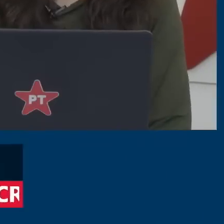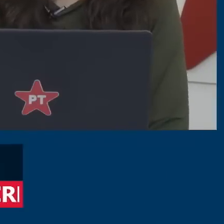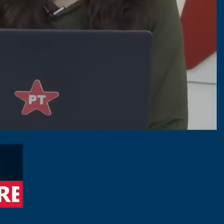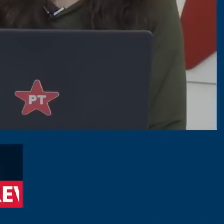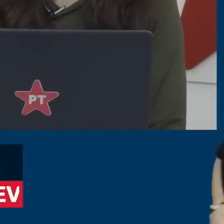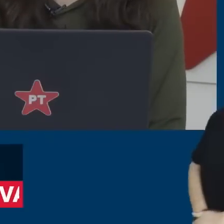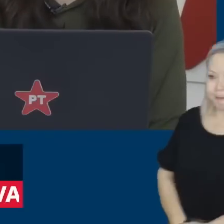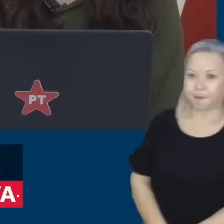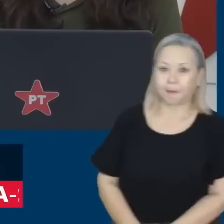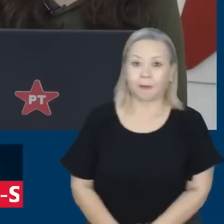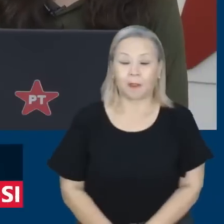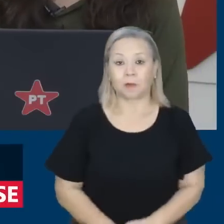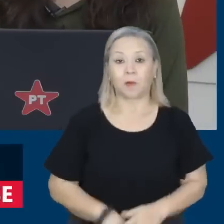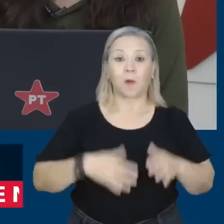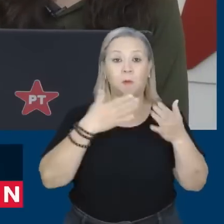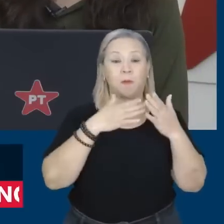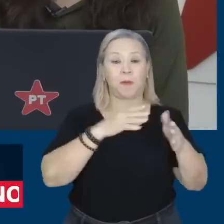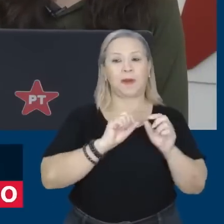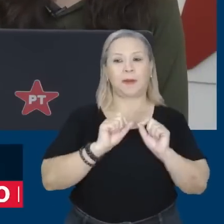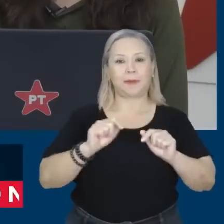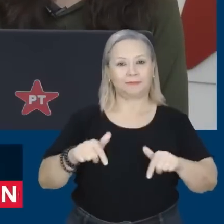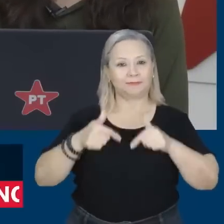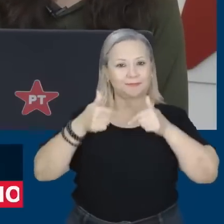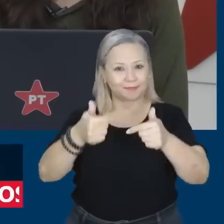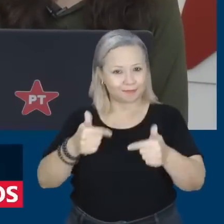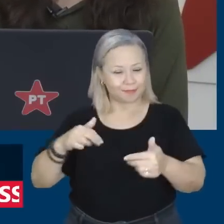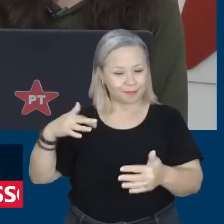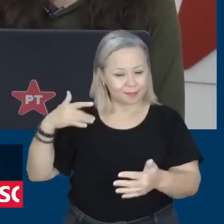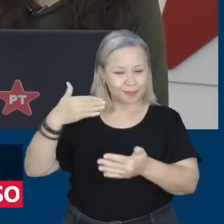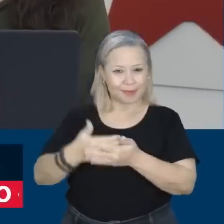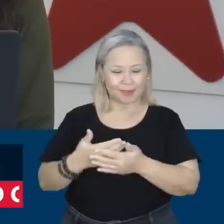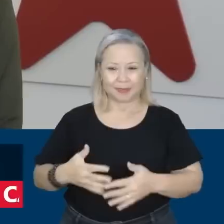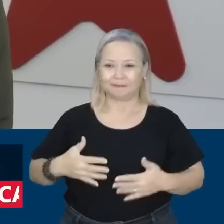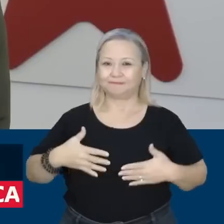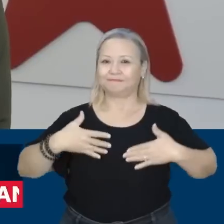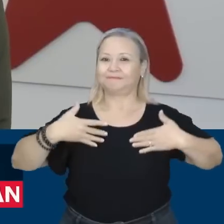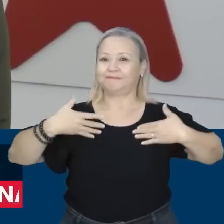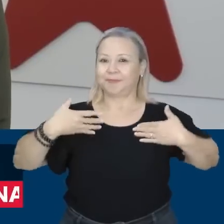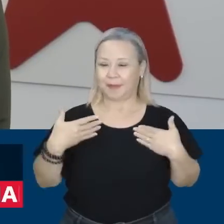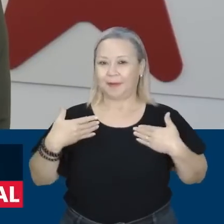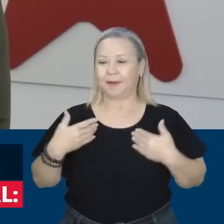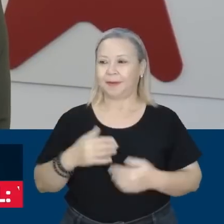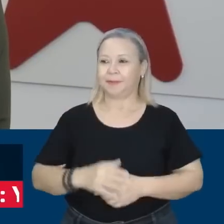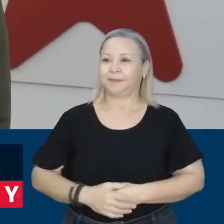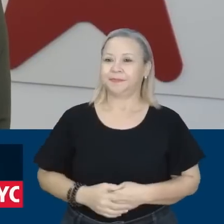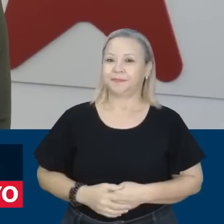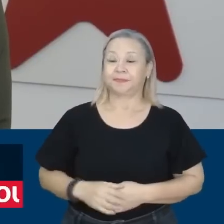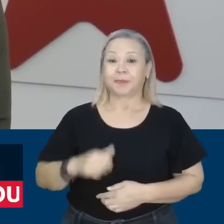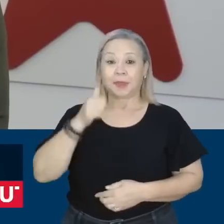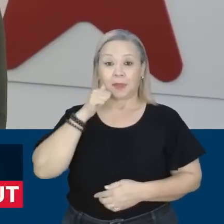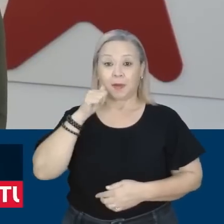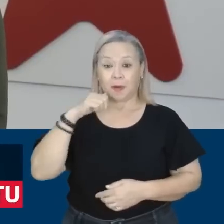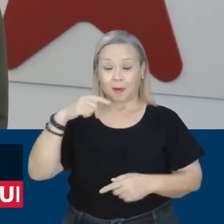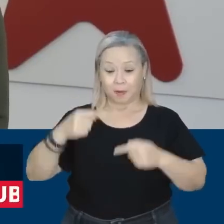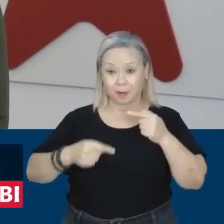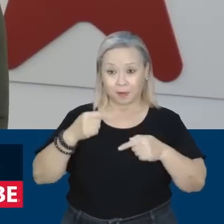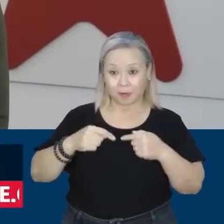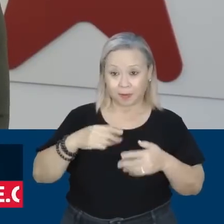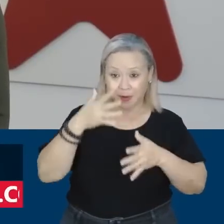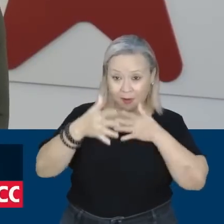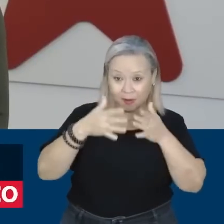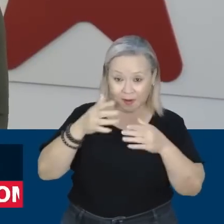guerreira, por sua trajetória aguerrida, que ela diz que tem muito orgulho. A moça política aqui diz que brincos lindos